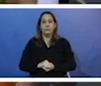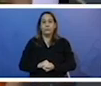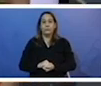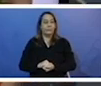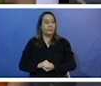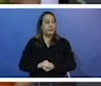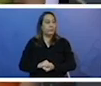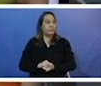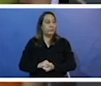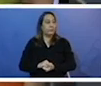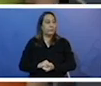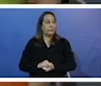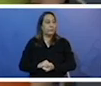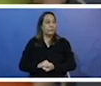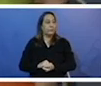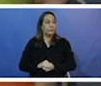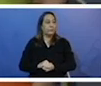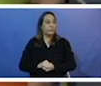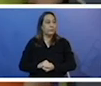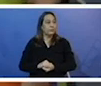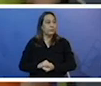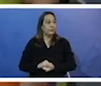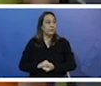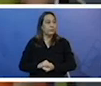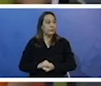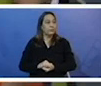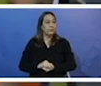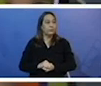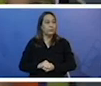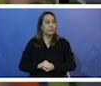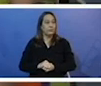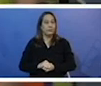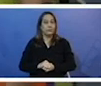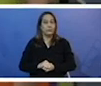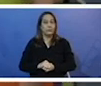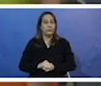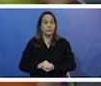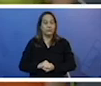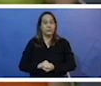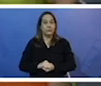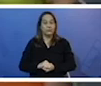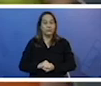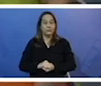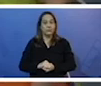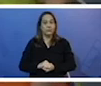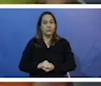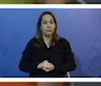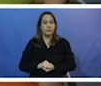Escreveram? Alicate, tomate, pote.